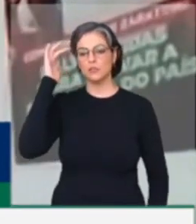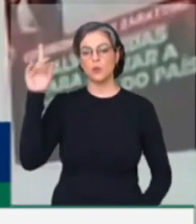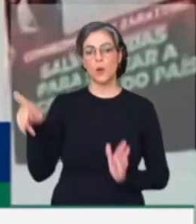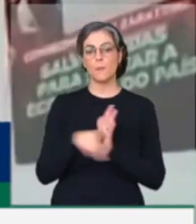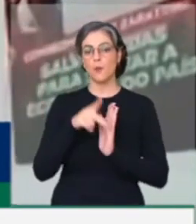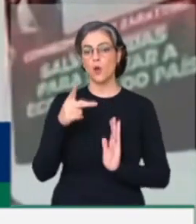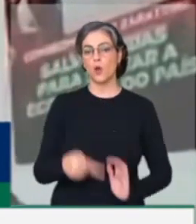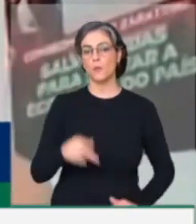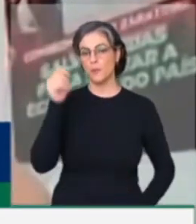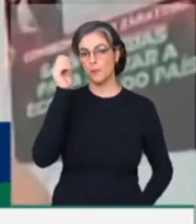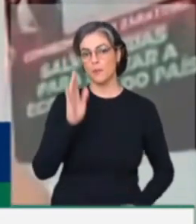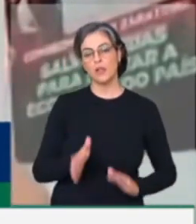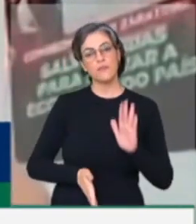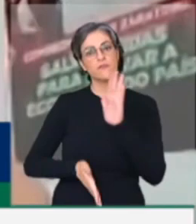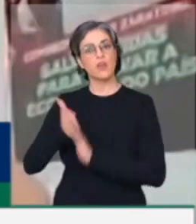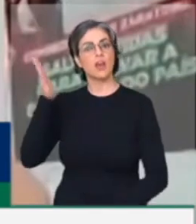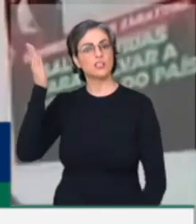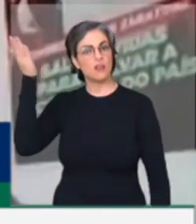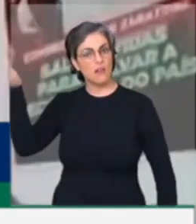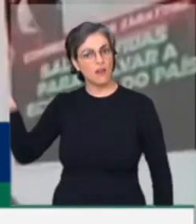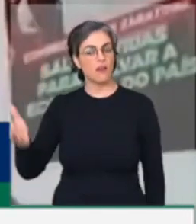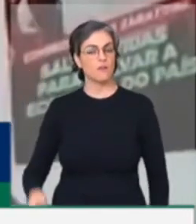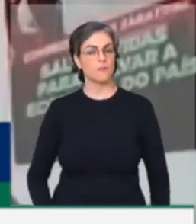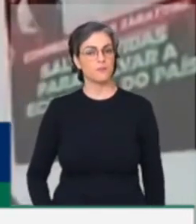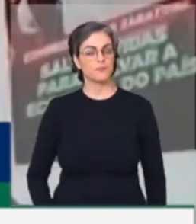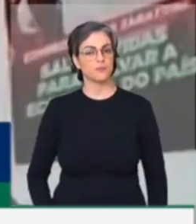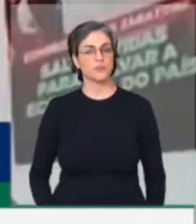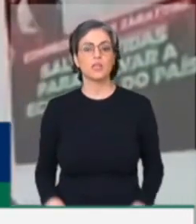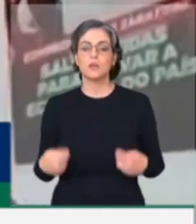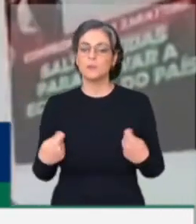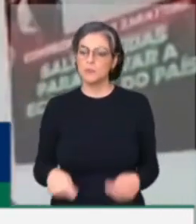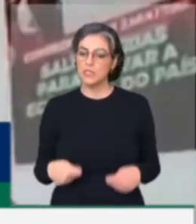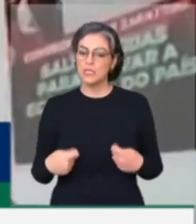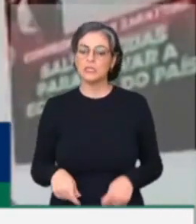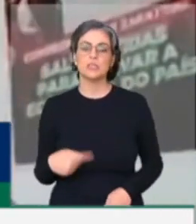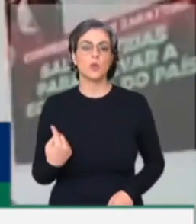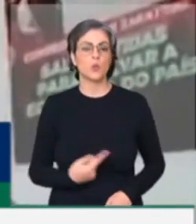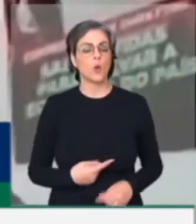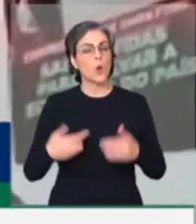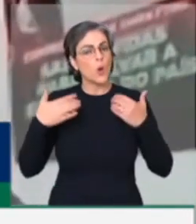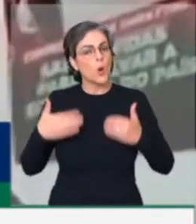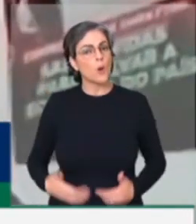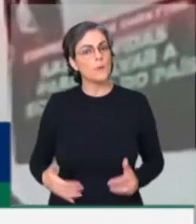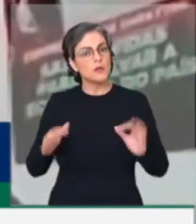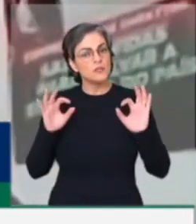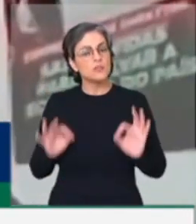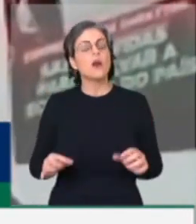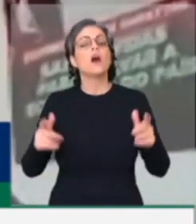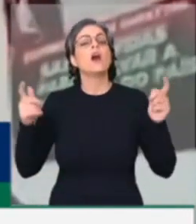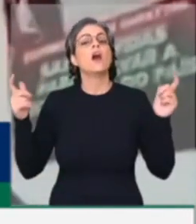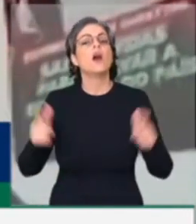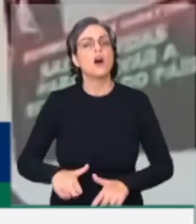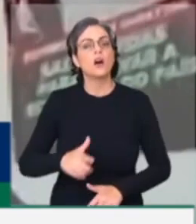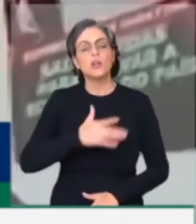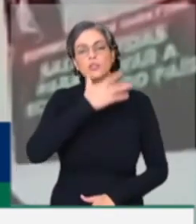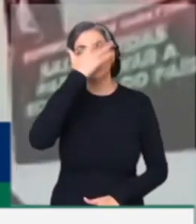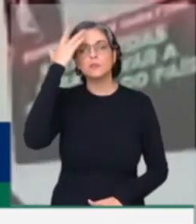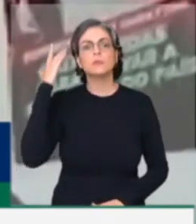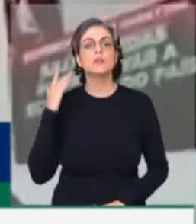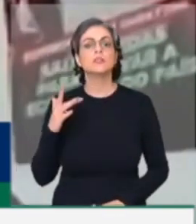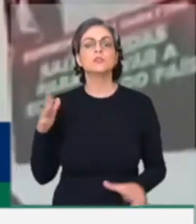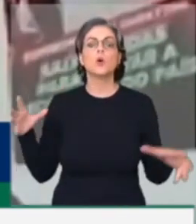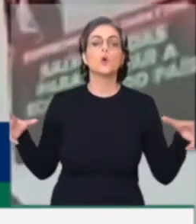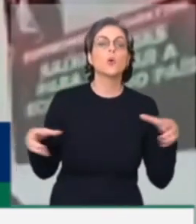do Brasil. É preciso que a gente tome uma atitude. Cadê a comissão que